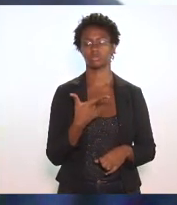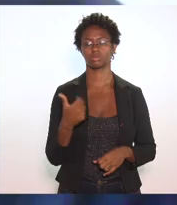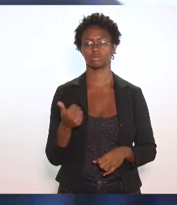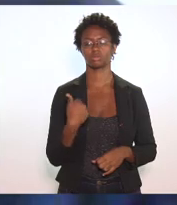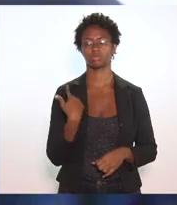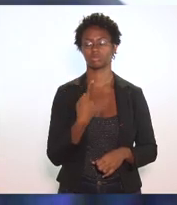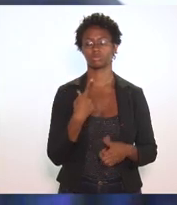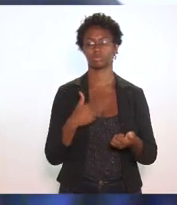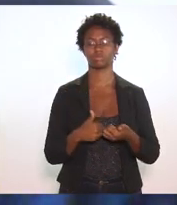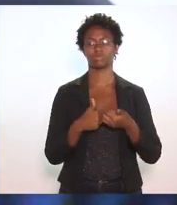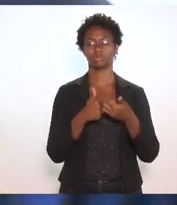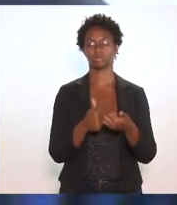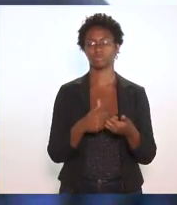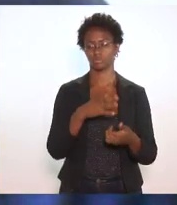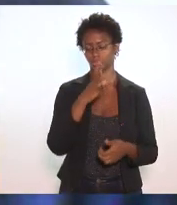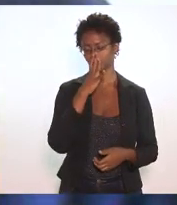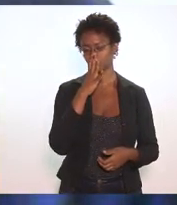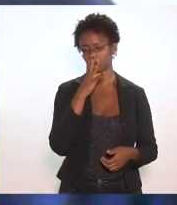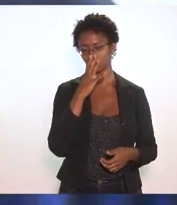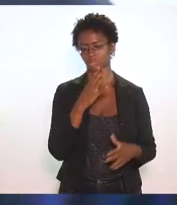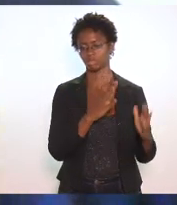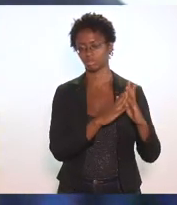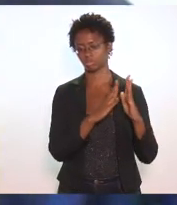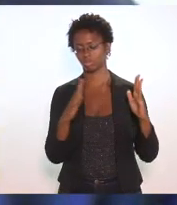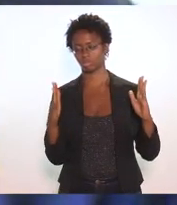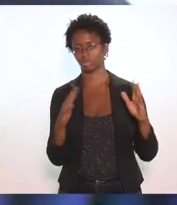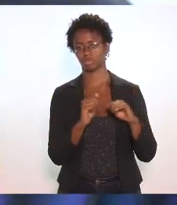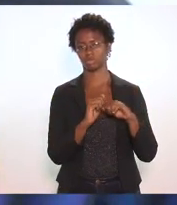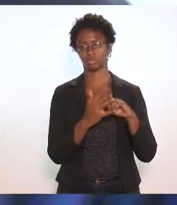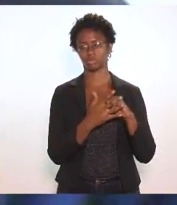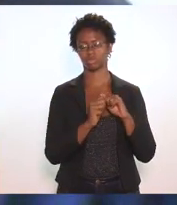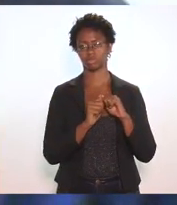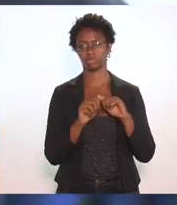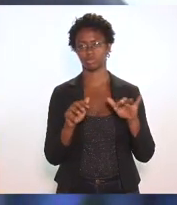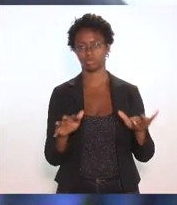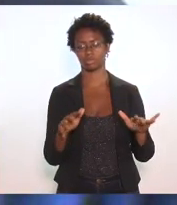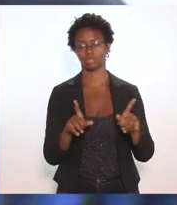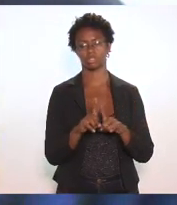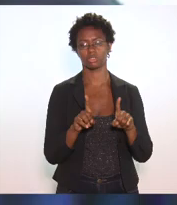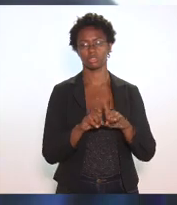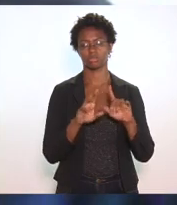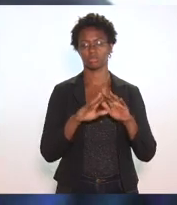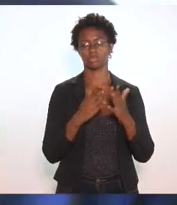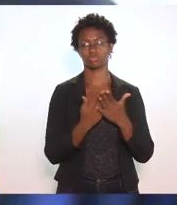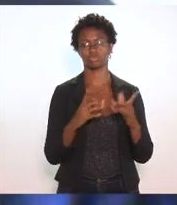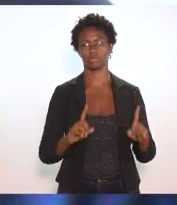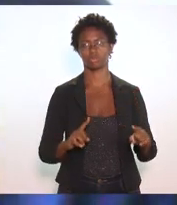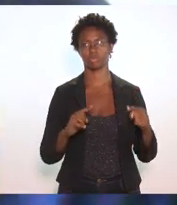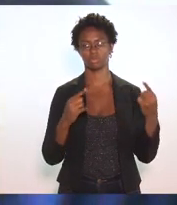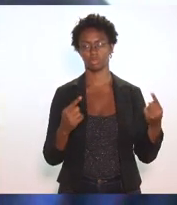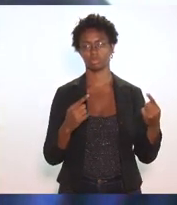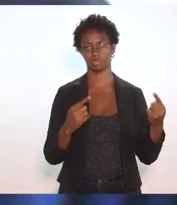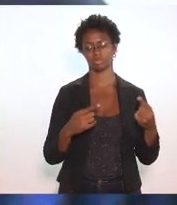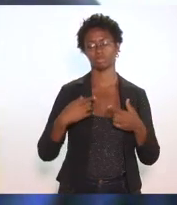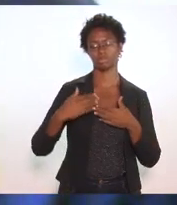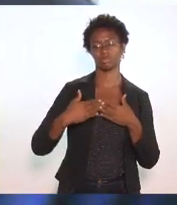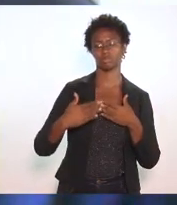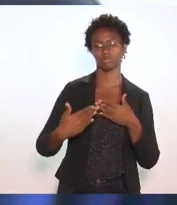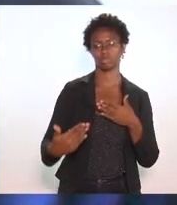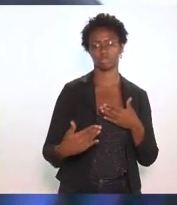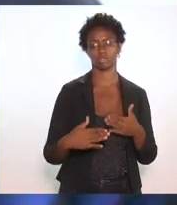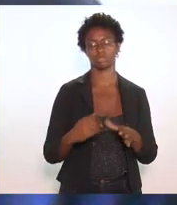mesmo tempo a situação da pandemia e a situação das escolas, o desafio no processo de se garantir